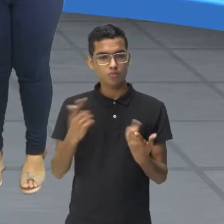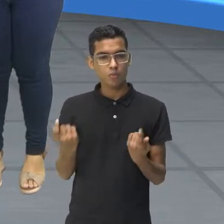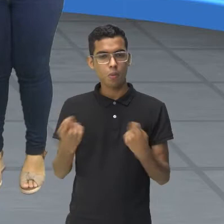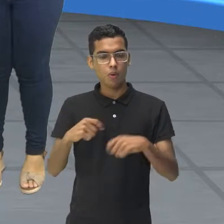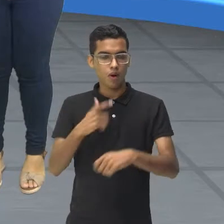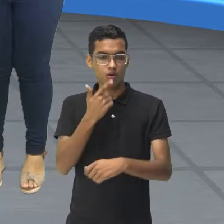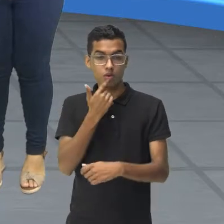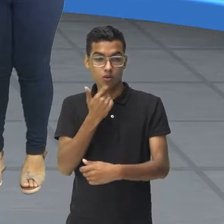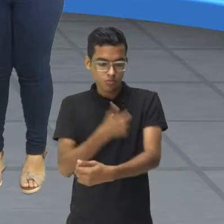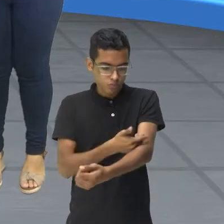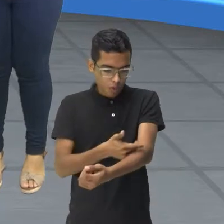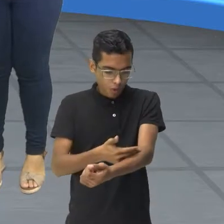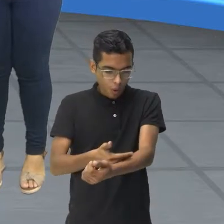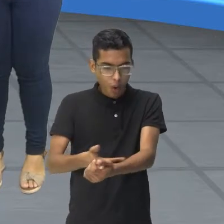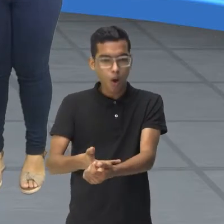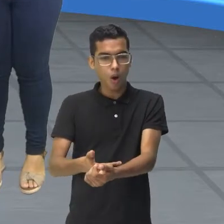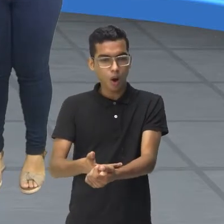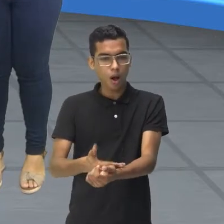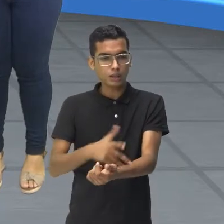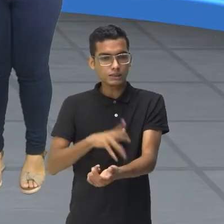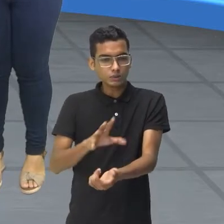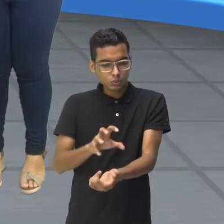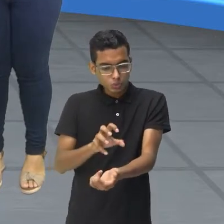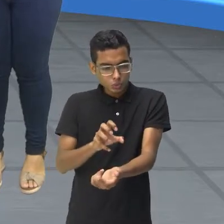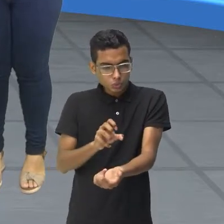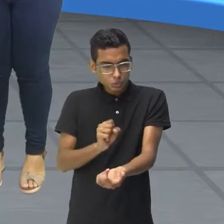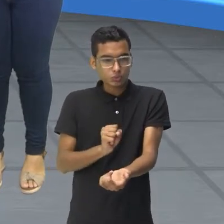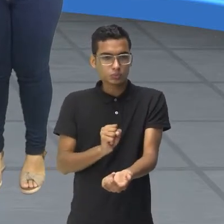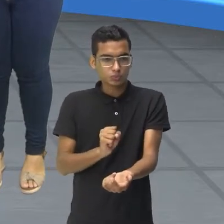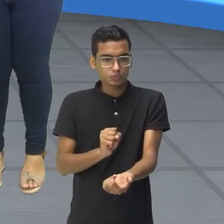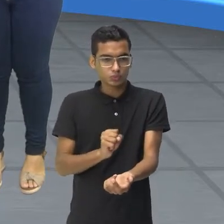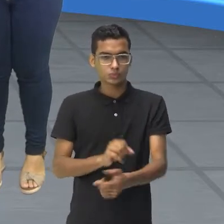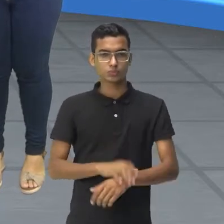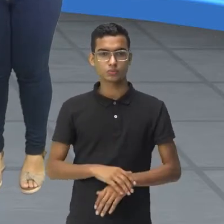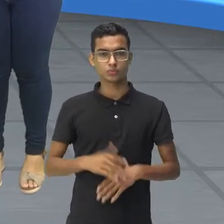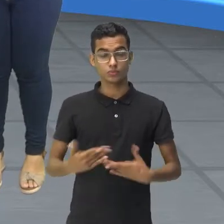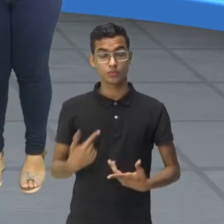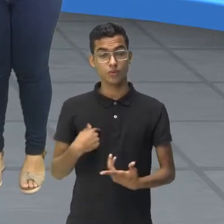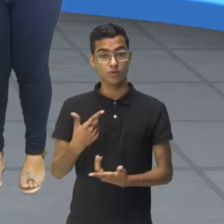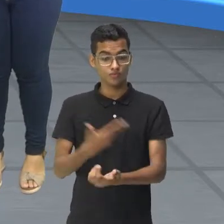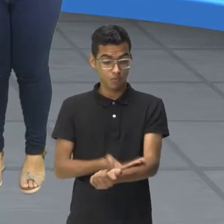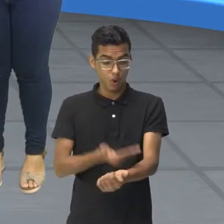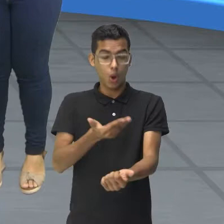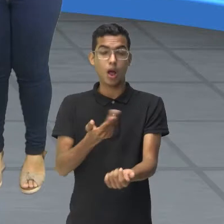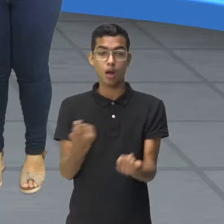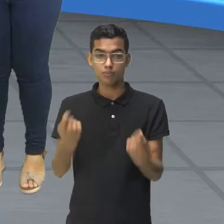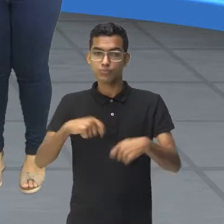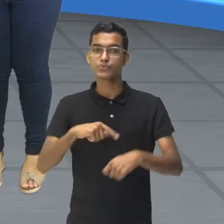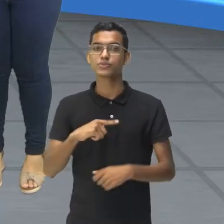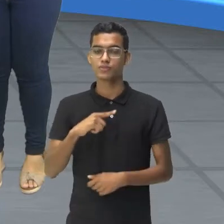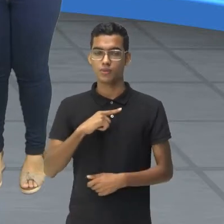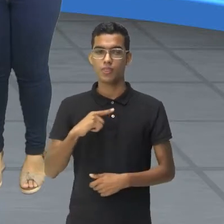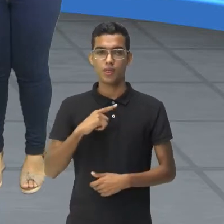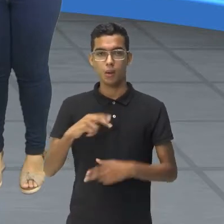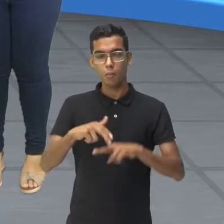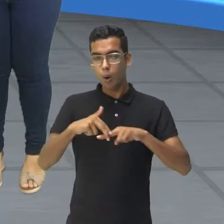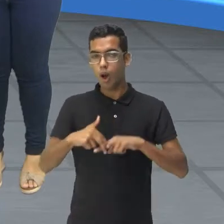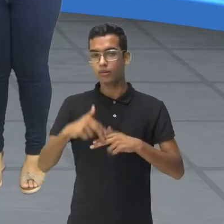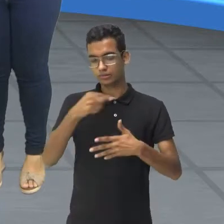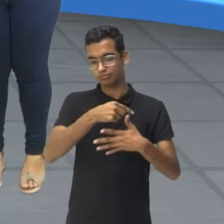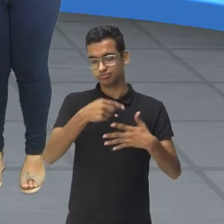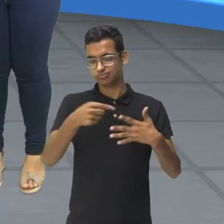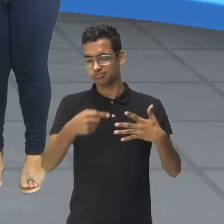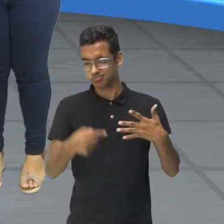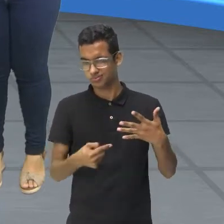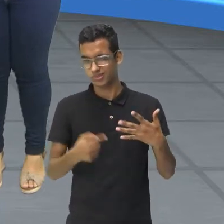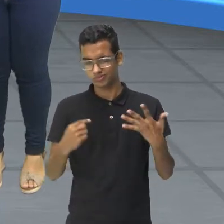se contraem. Então, a hipertensão arterial, ela pode ser causada por inúmeras coisas, tá bom? Então, bastante atenção na